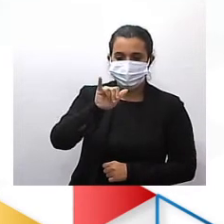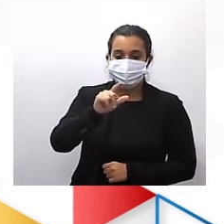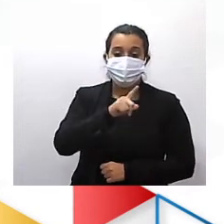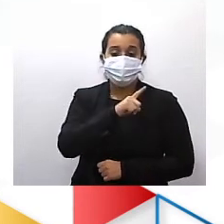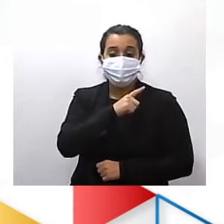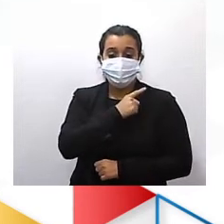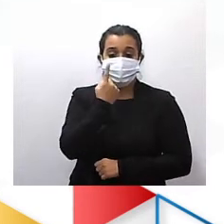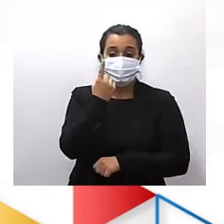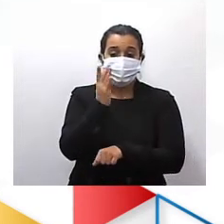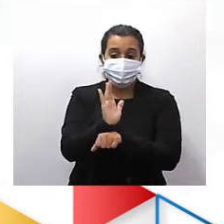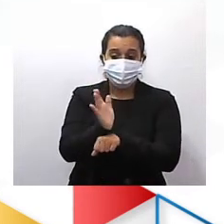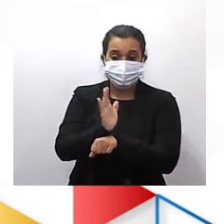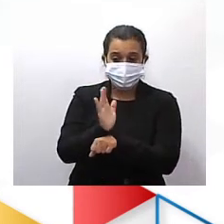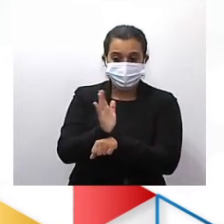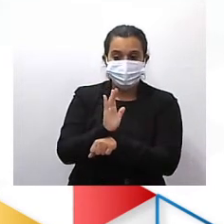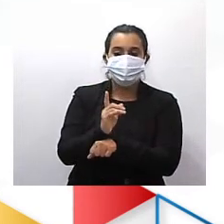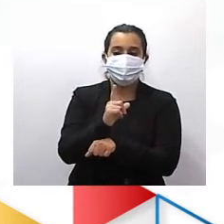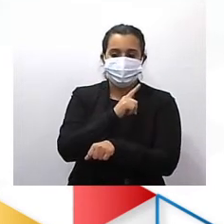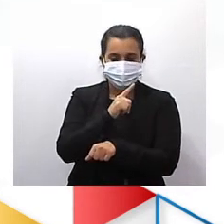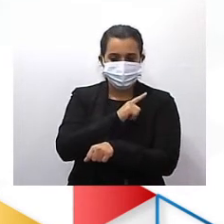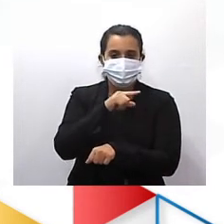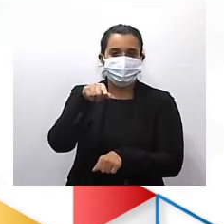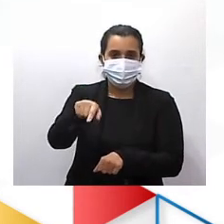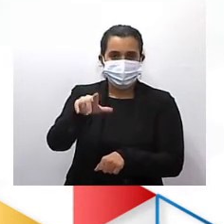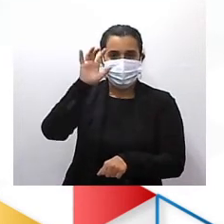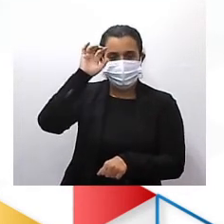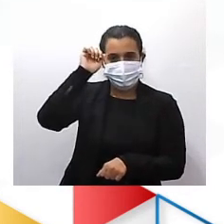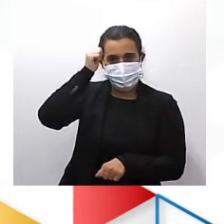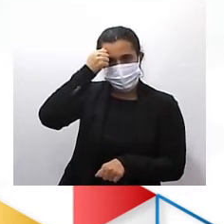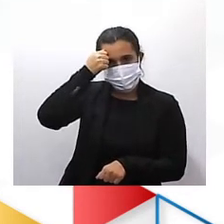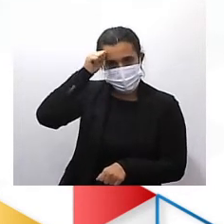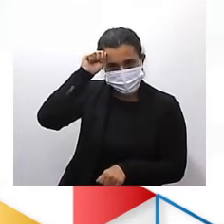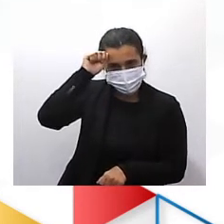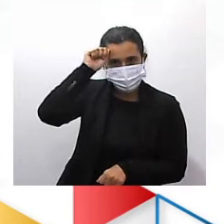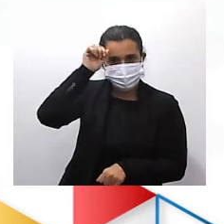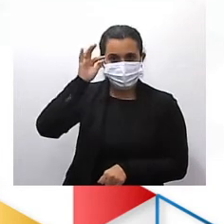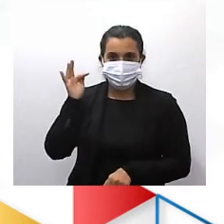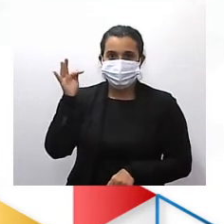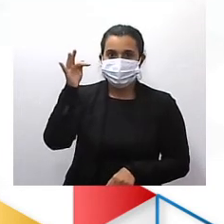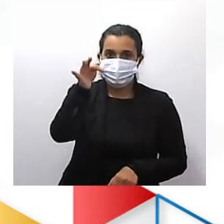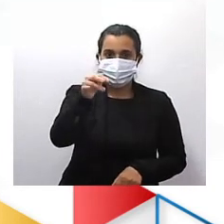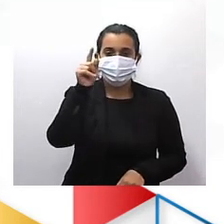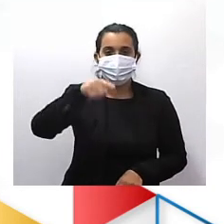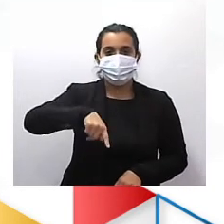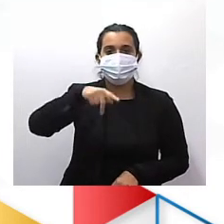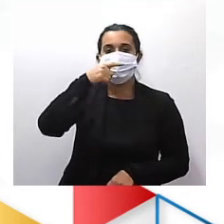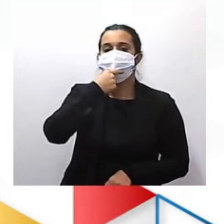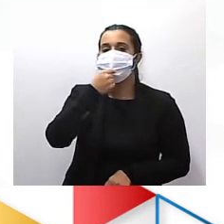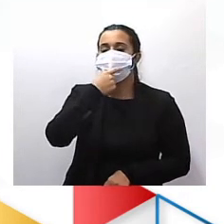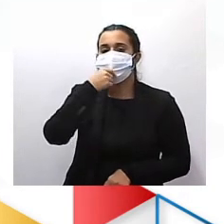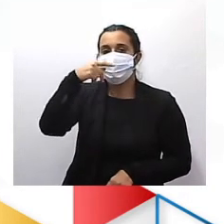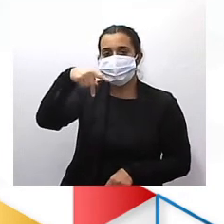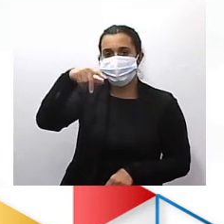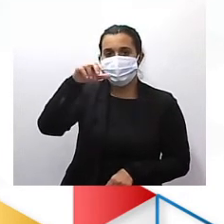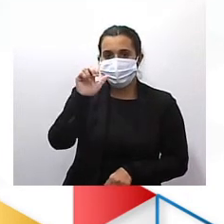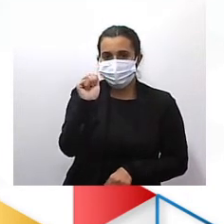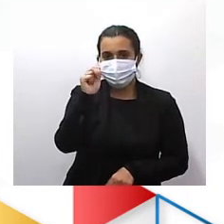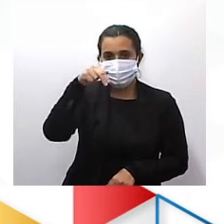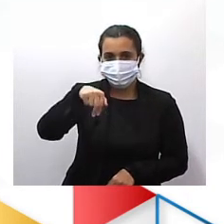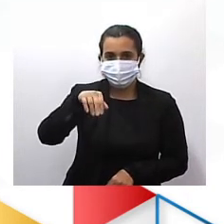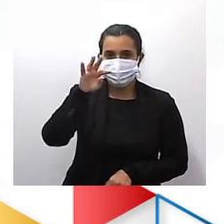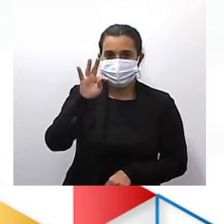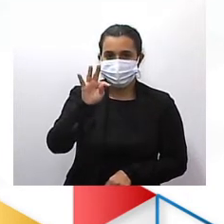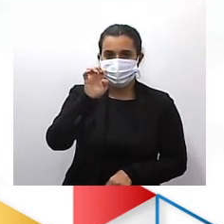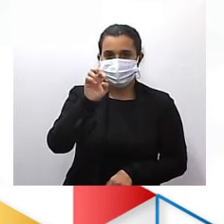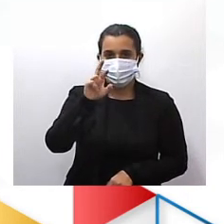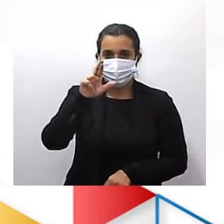essa presença do afrofuturismo, é o Black Panther, que tem aí, né, o Pantera Negra e outras colocações.